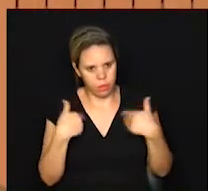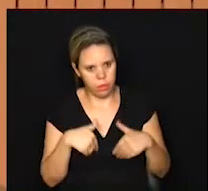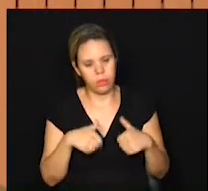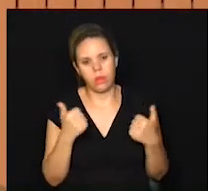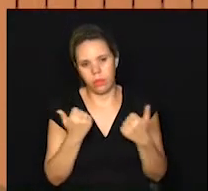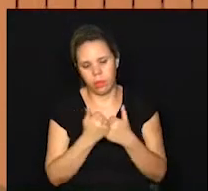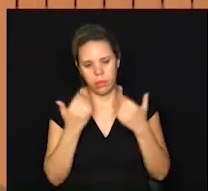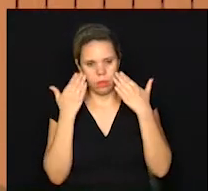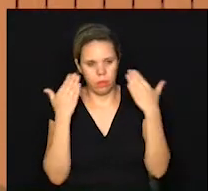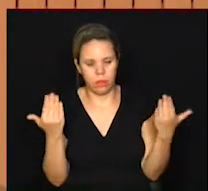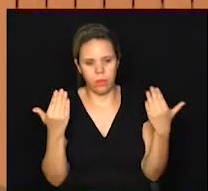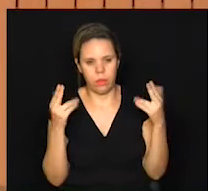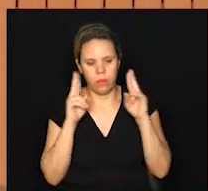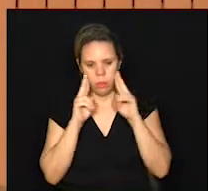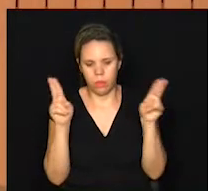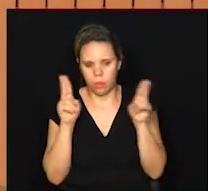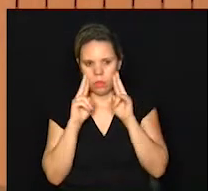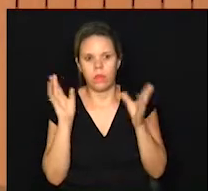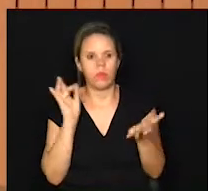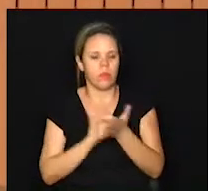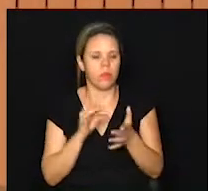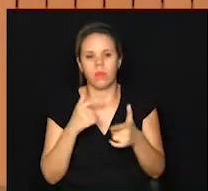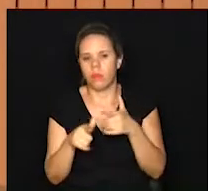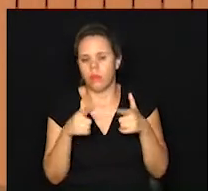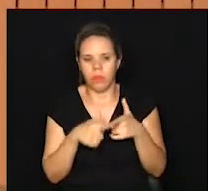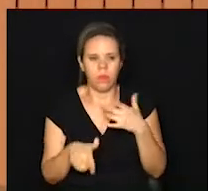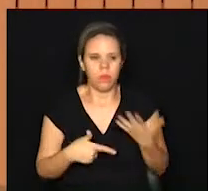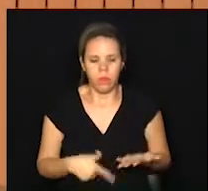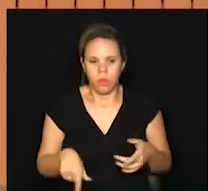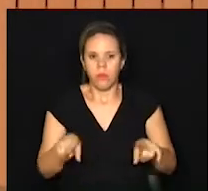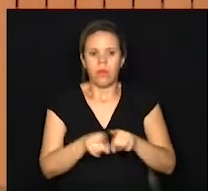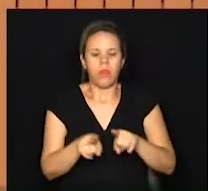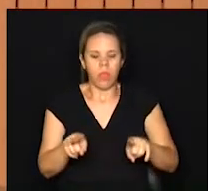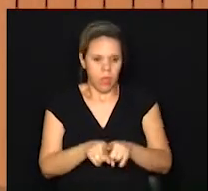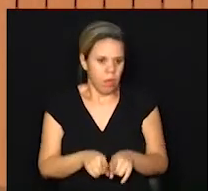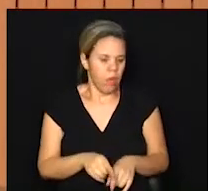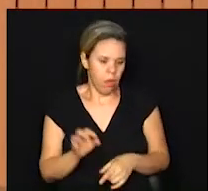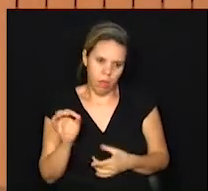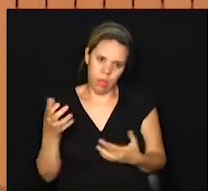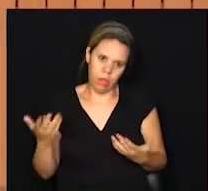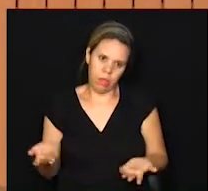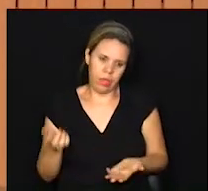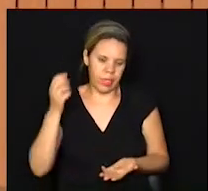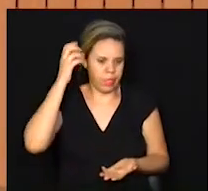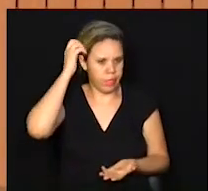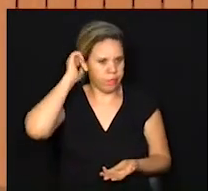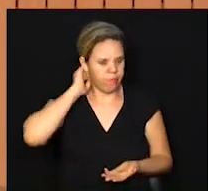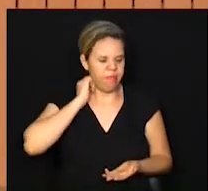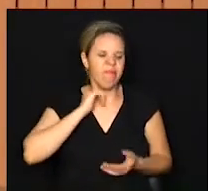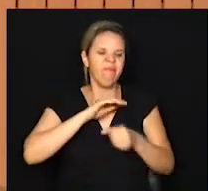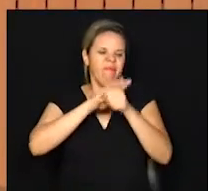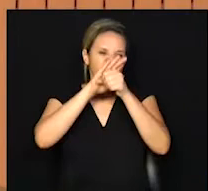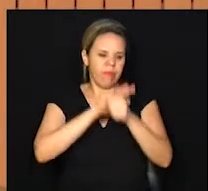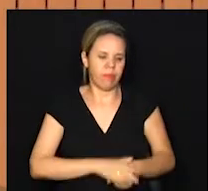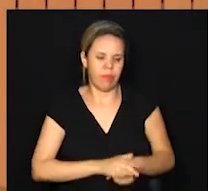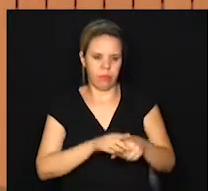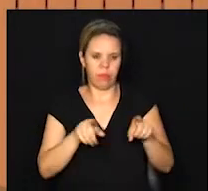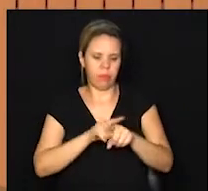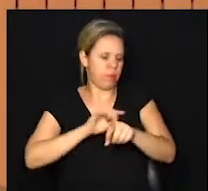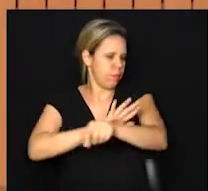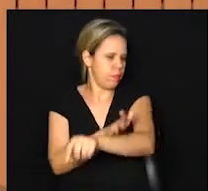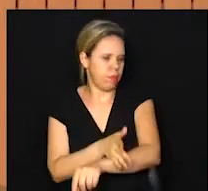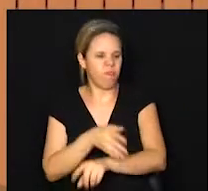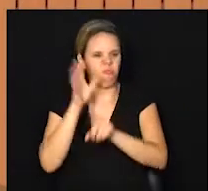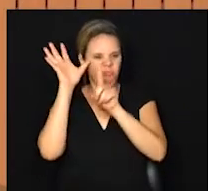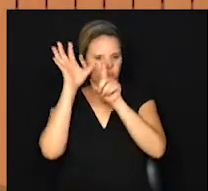como testemunho dos fatos ocorridos e também, de certa forma, vítima, né, não do racismo, mas de